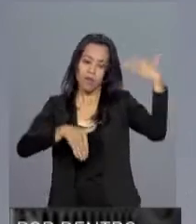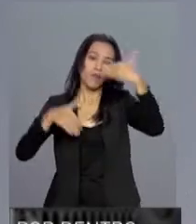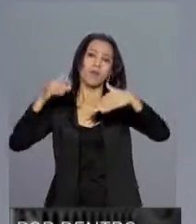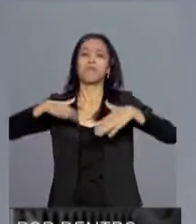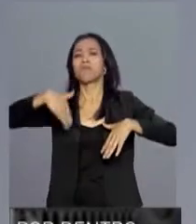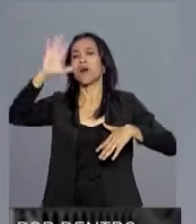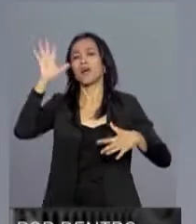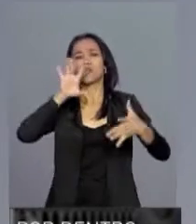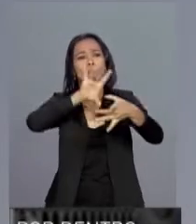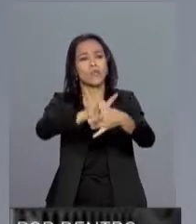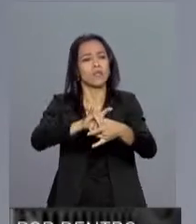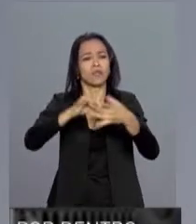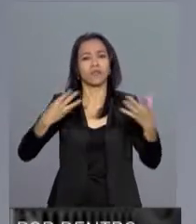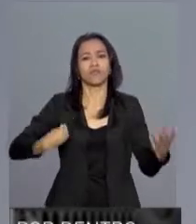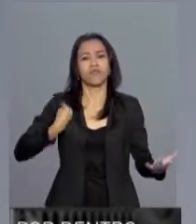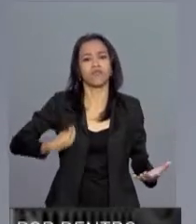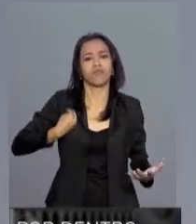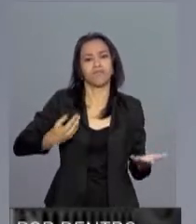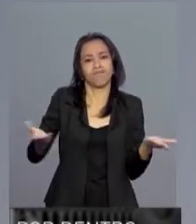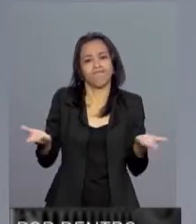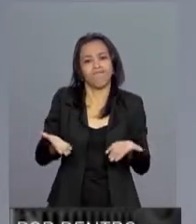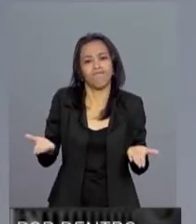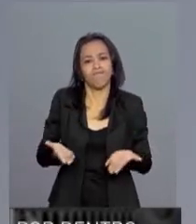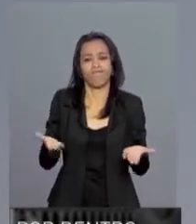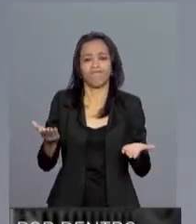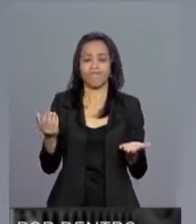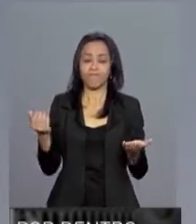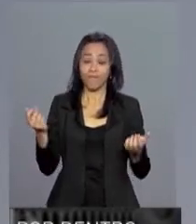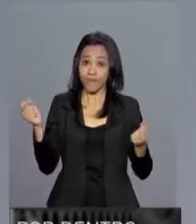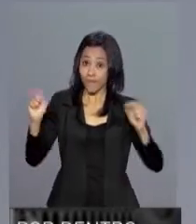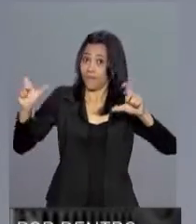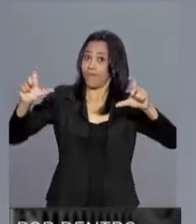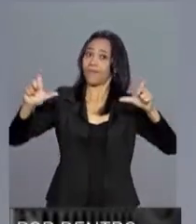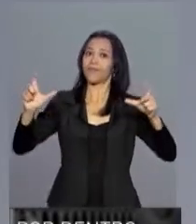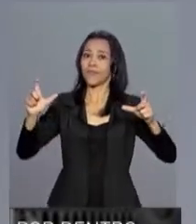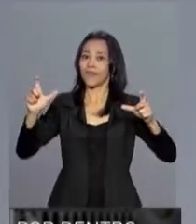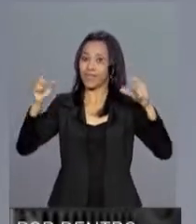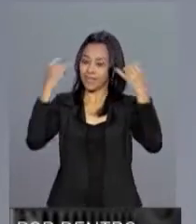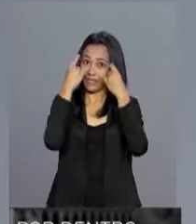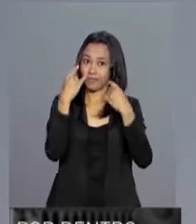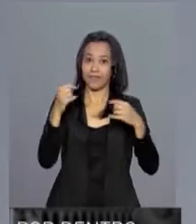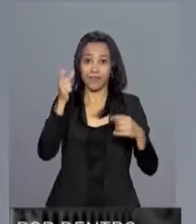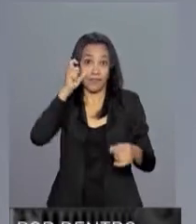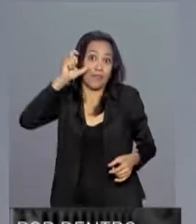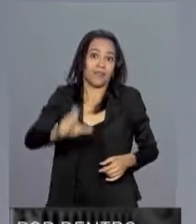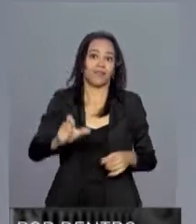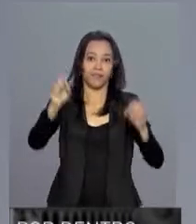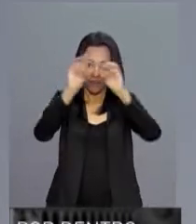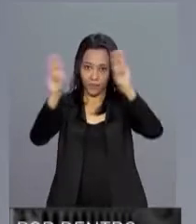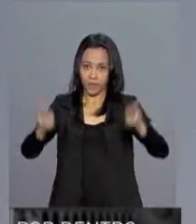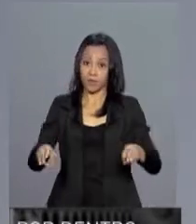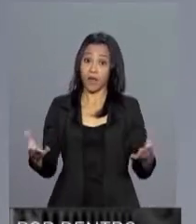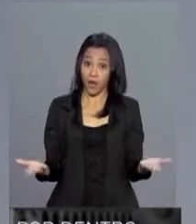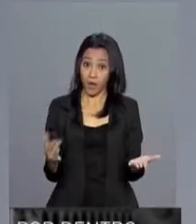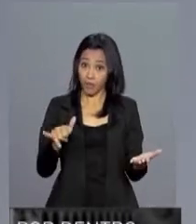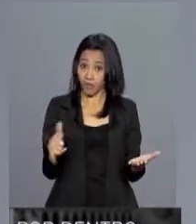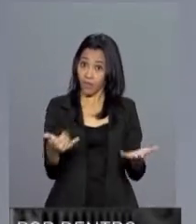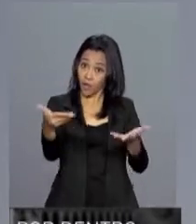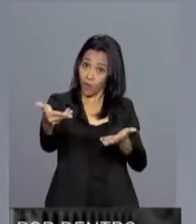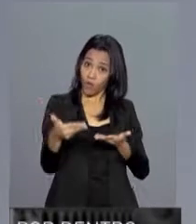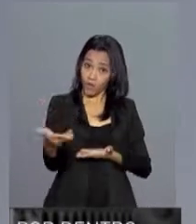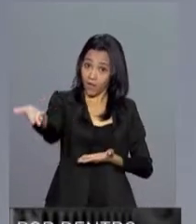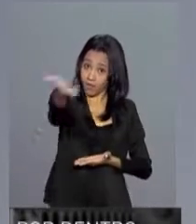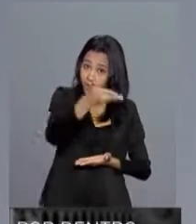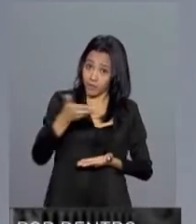contemporâneas mais vivas mas dinâmicas aliás eu queria convidar é todos os espectadores para que